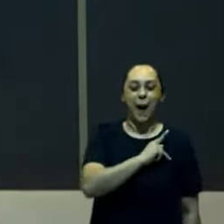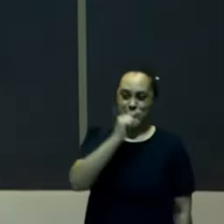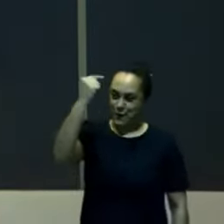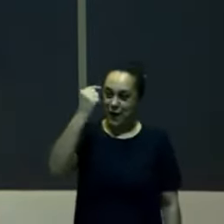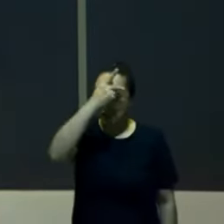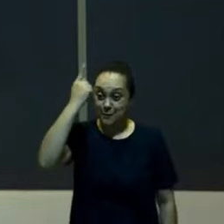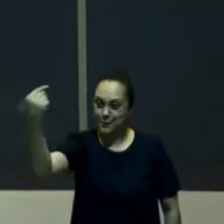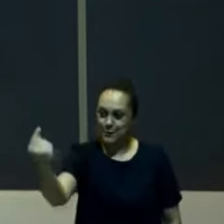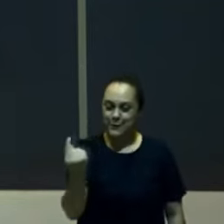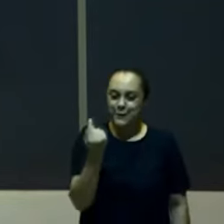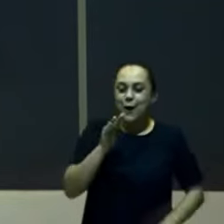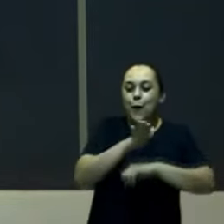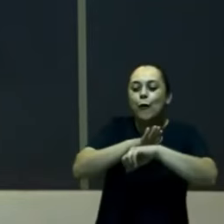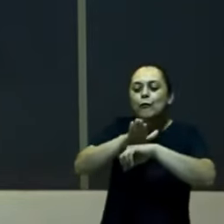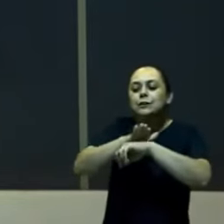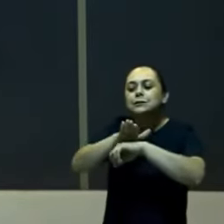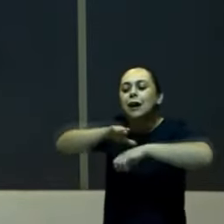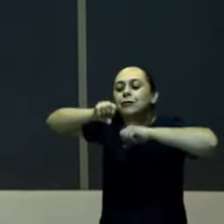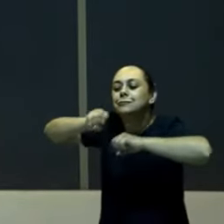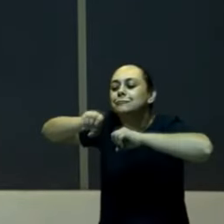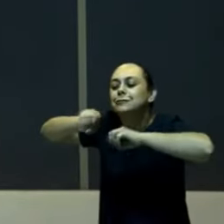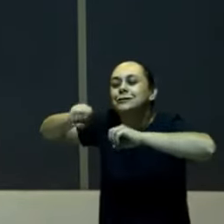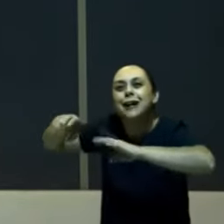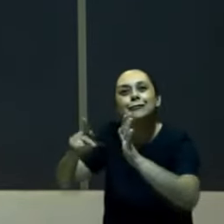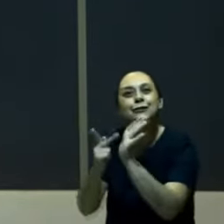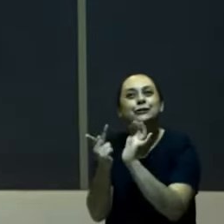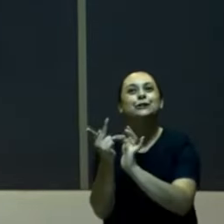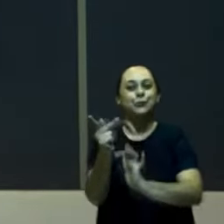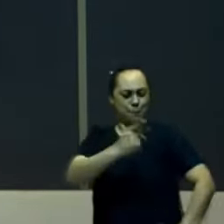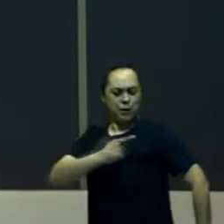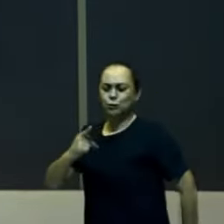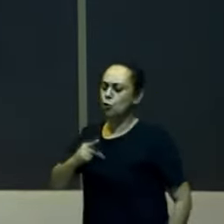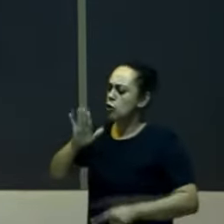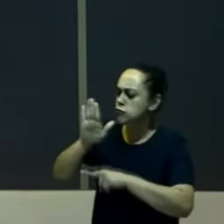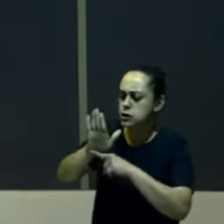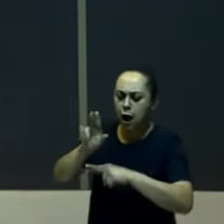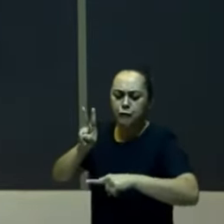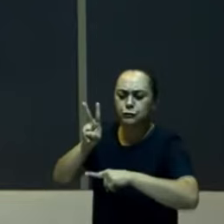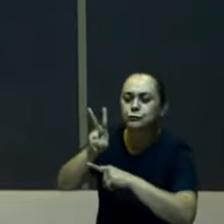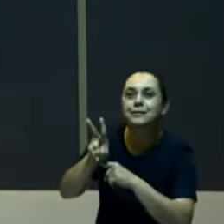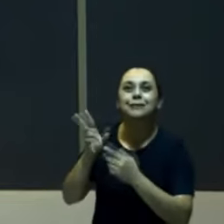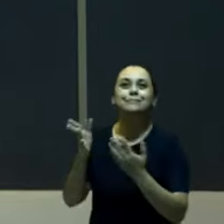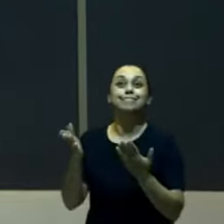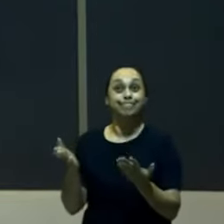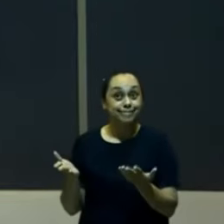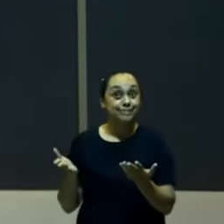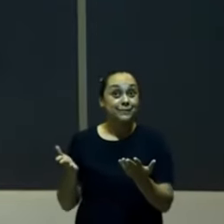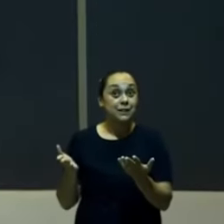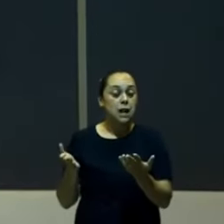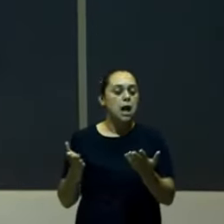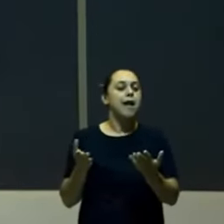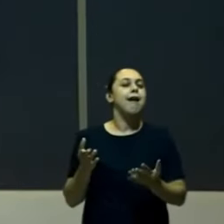pastorais. Mas mesmo preso dentro de uma casa, com tinta, vamos se dizer